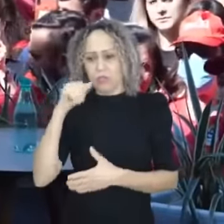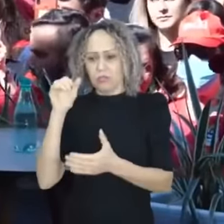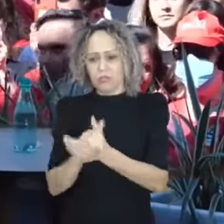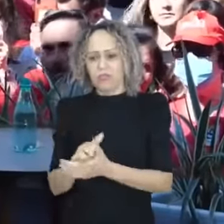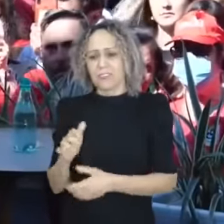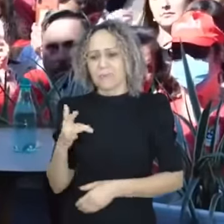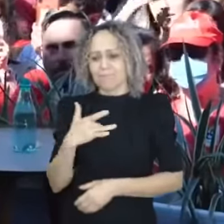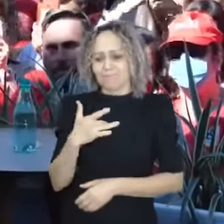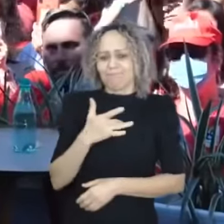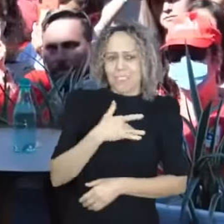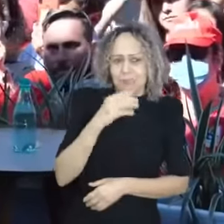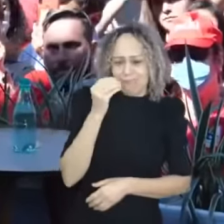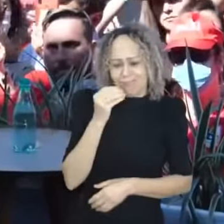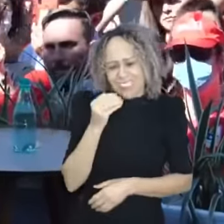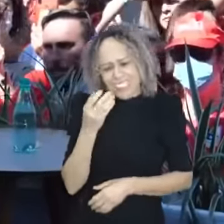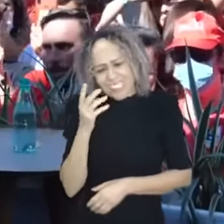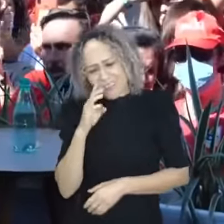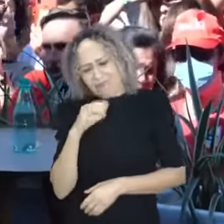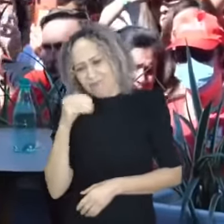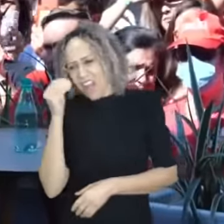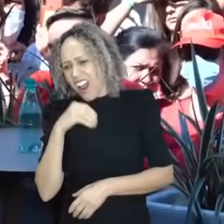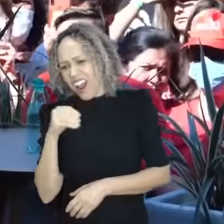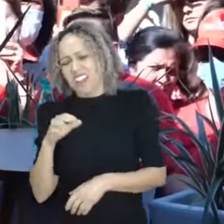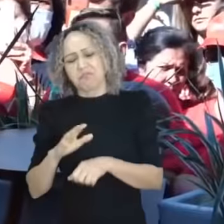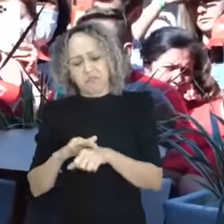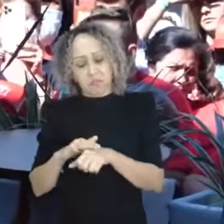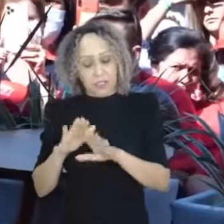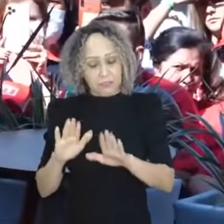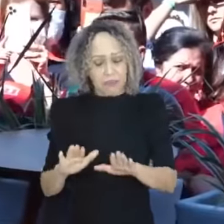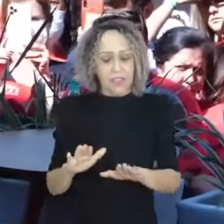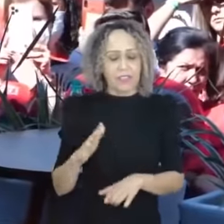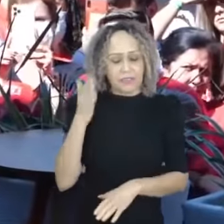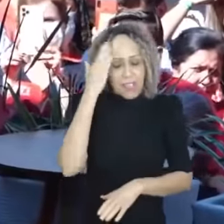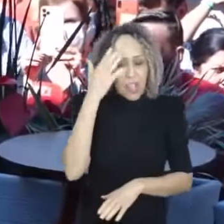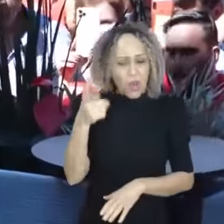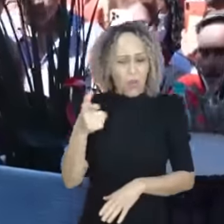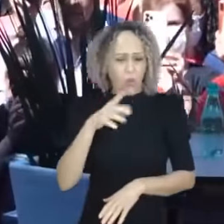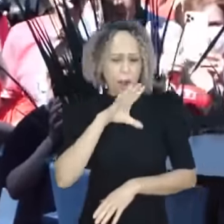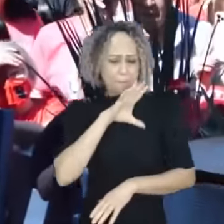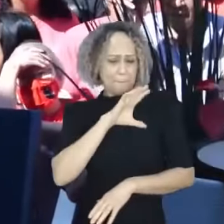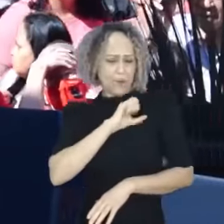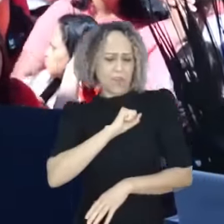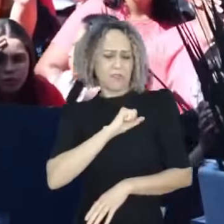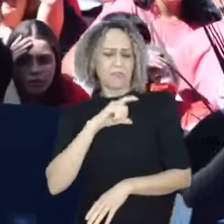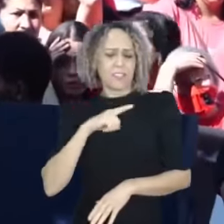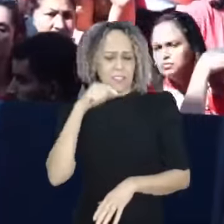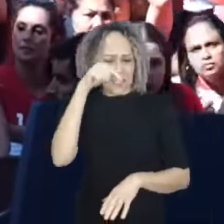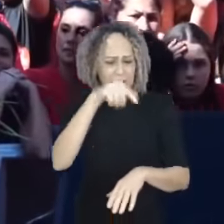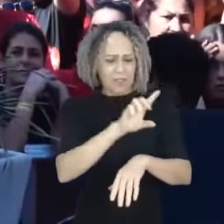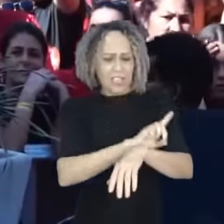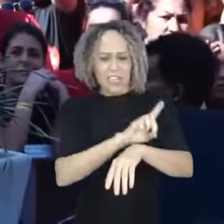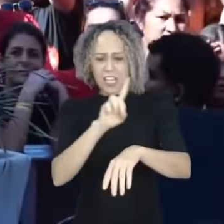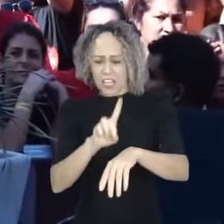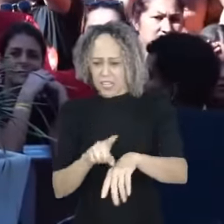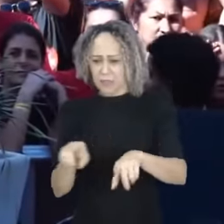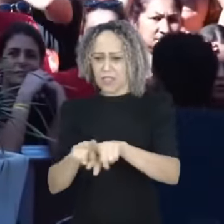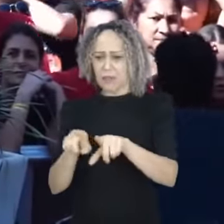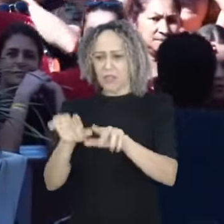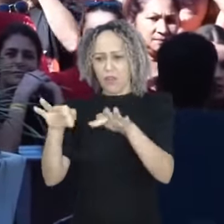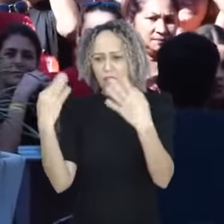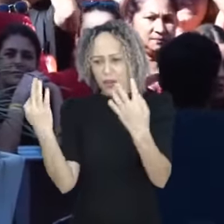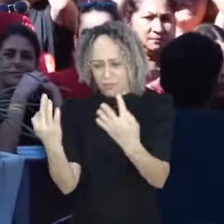divide o amor que você tem pela sua cidade, pela sua família, com o amor que você tem por esse país. Obrigado pela